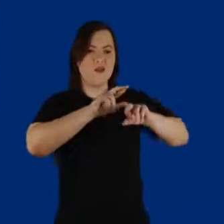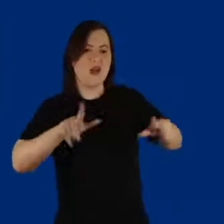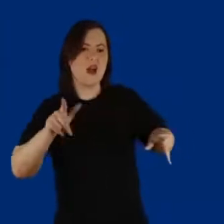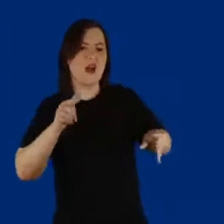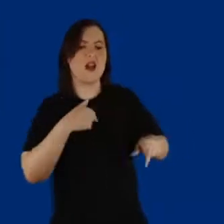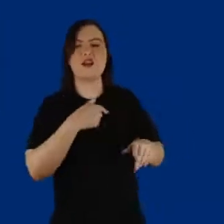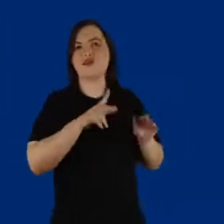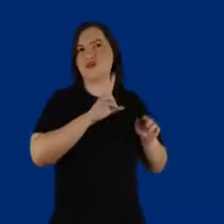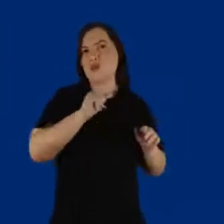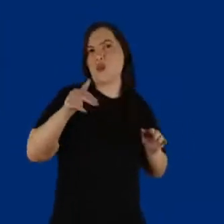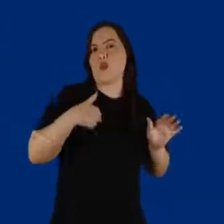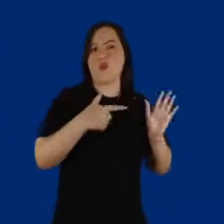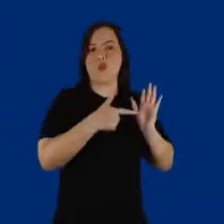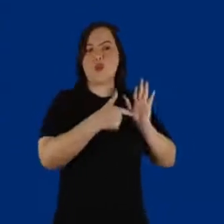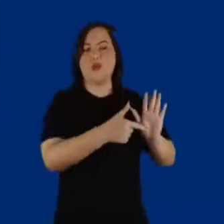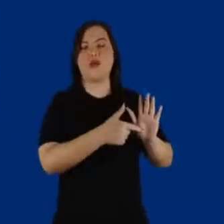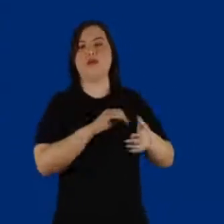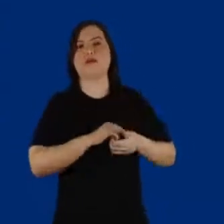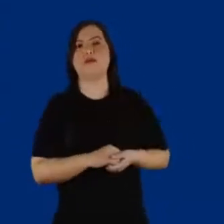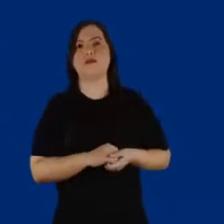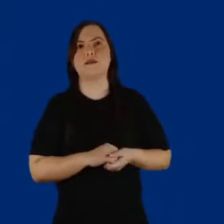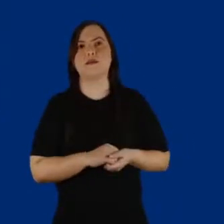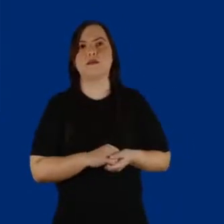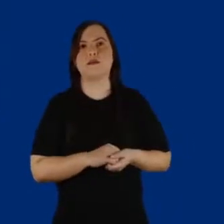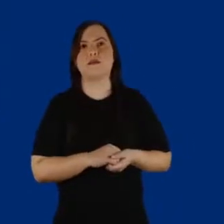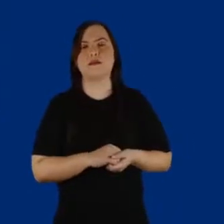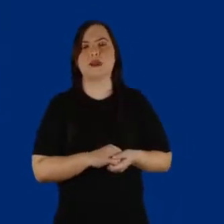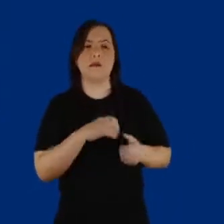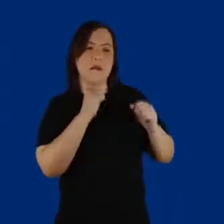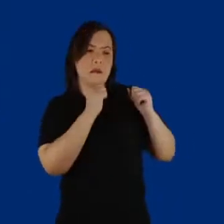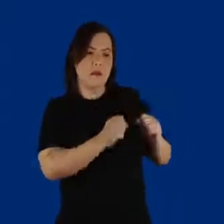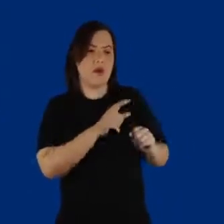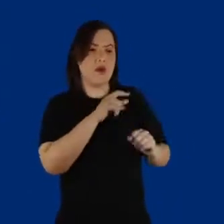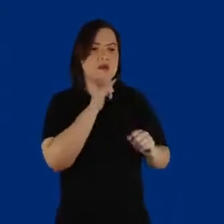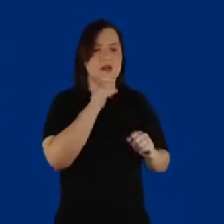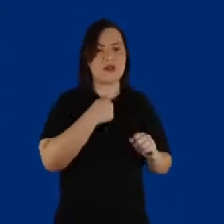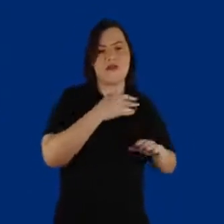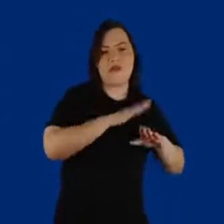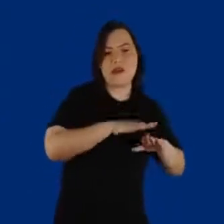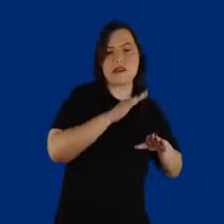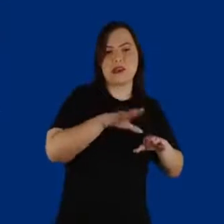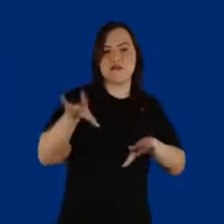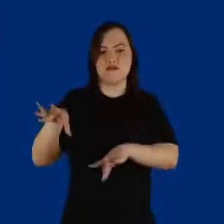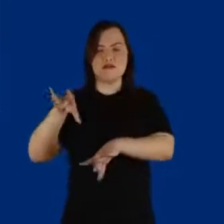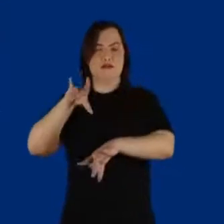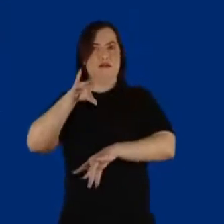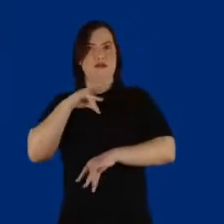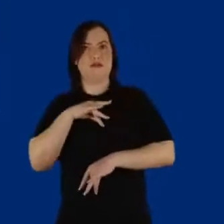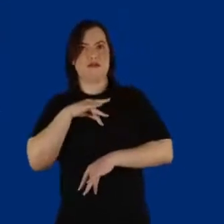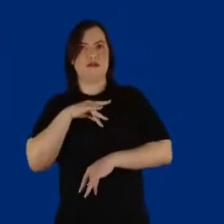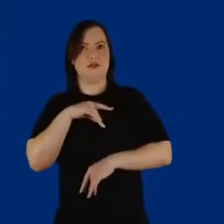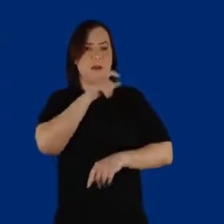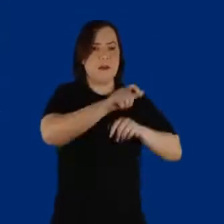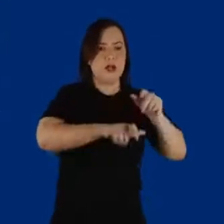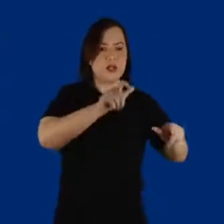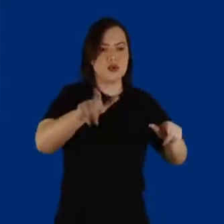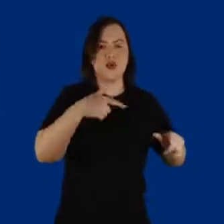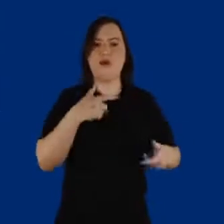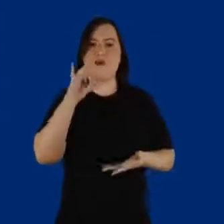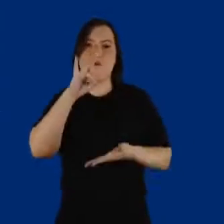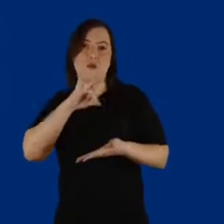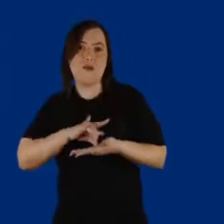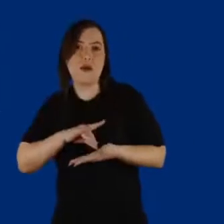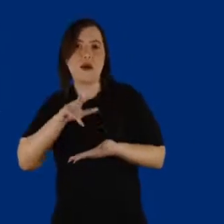nunca mostraram que eles podem fazer uma performance, que eles são pessoas